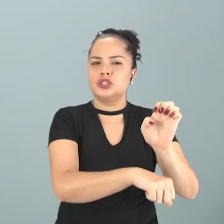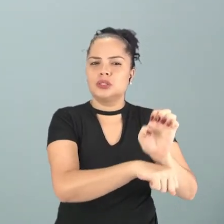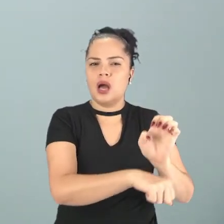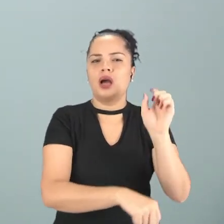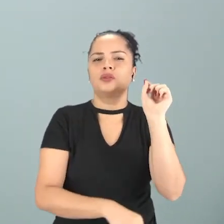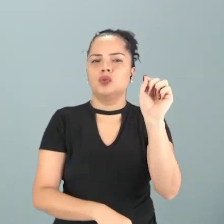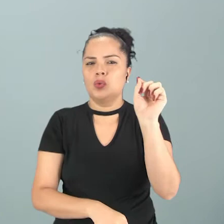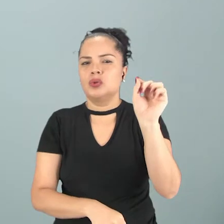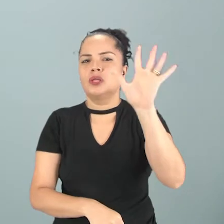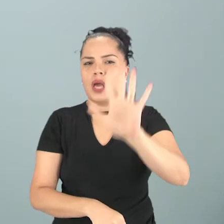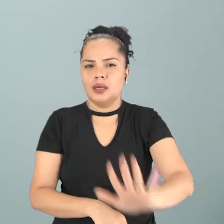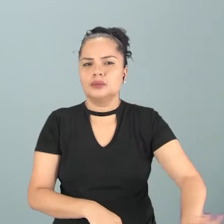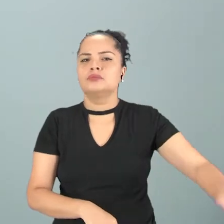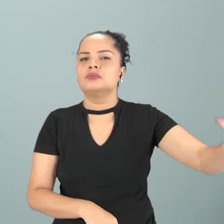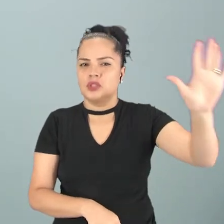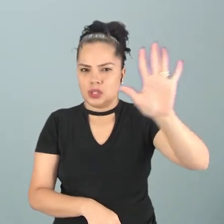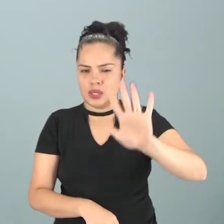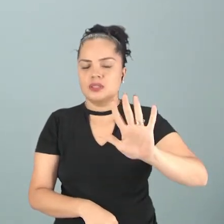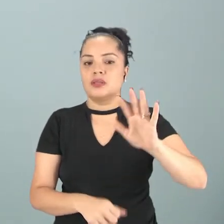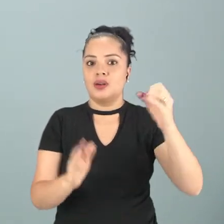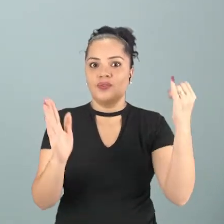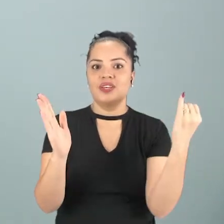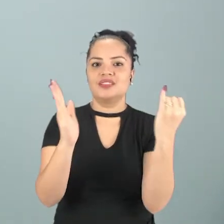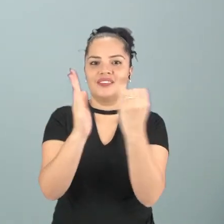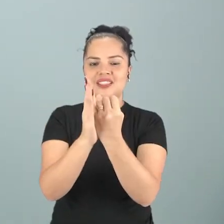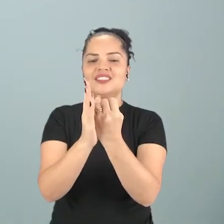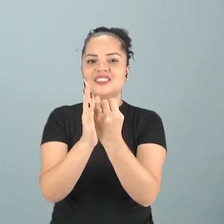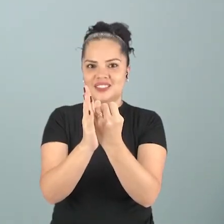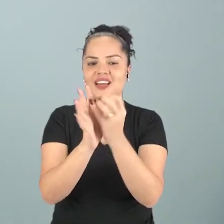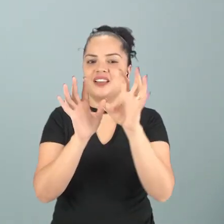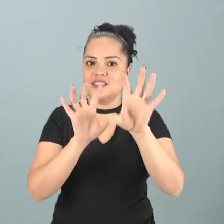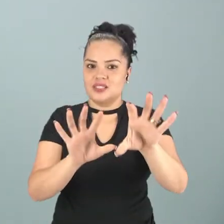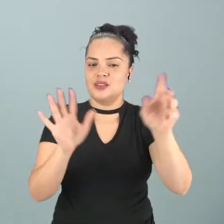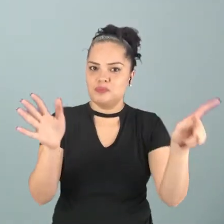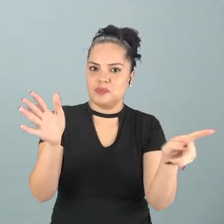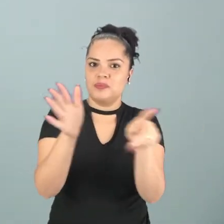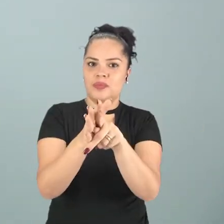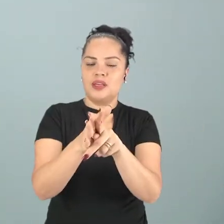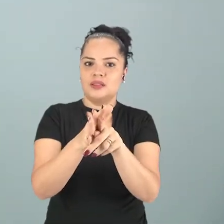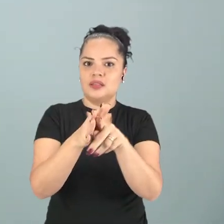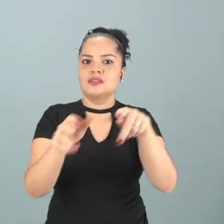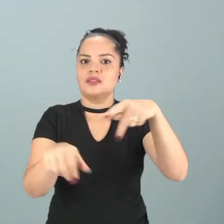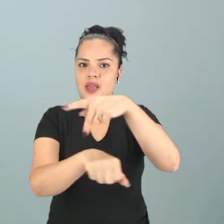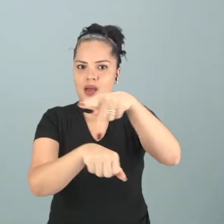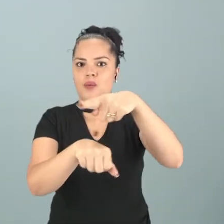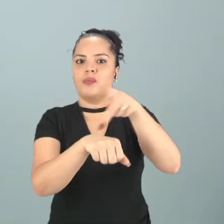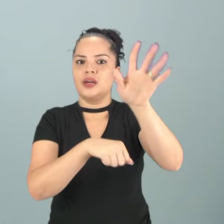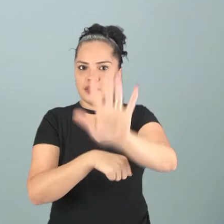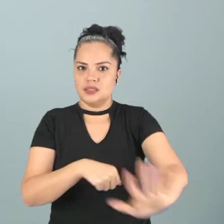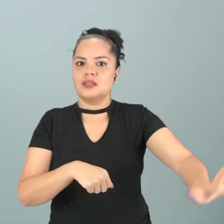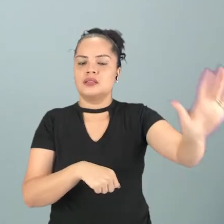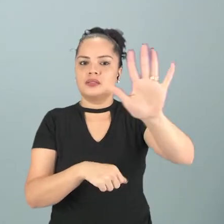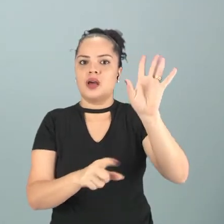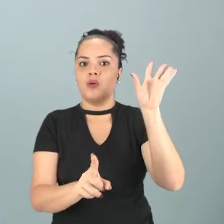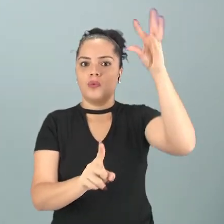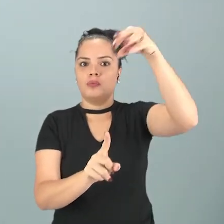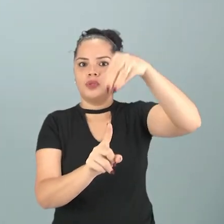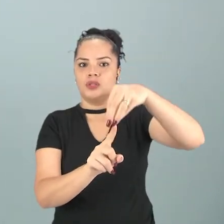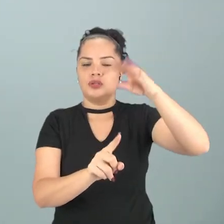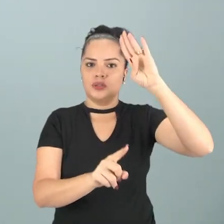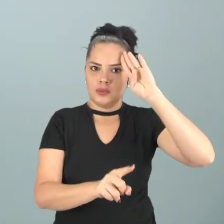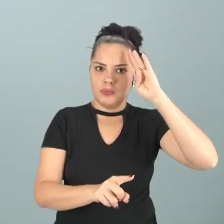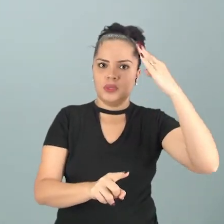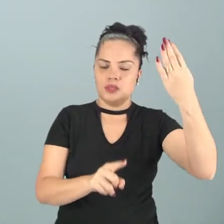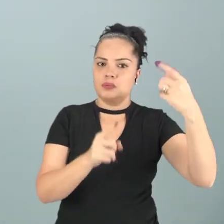Então, essa identidade nacional é o que faz a gente se sentir parte de uma nação, certo? Então, o objetivo principal da lei é